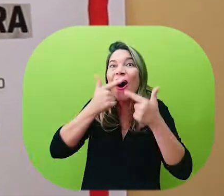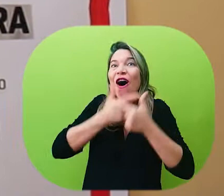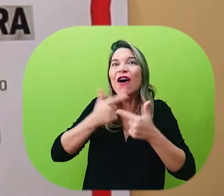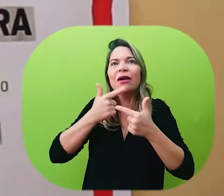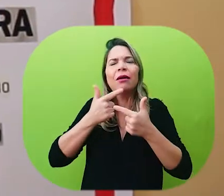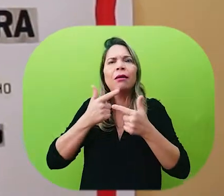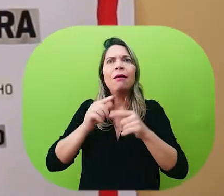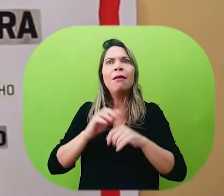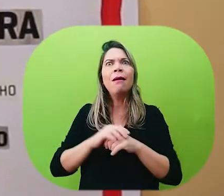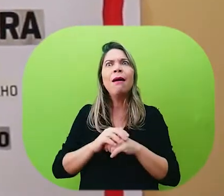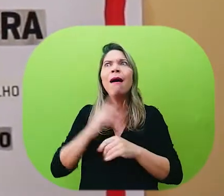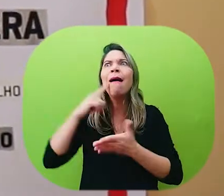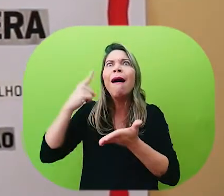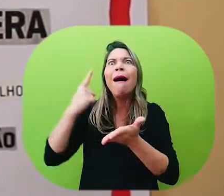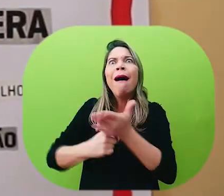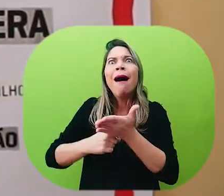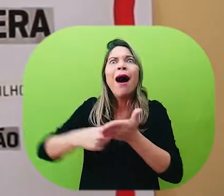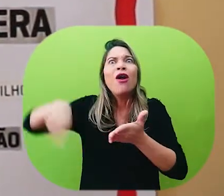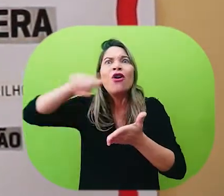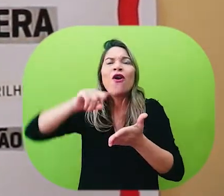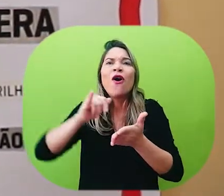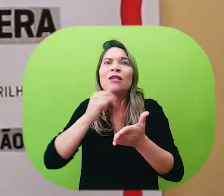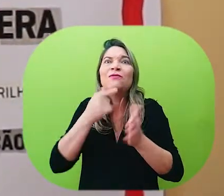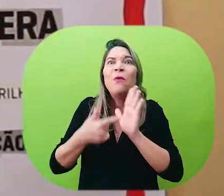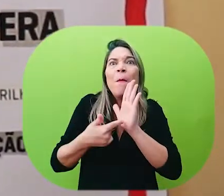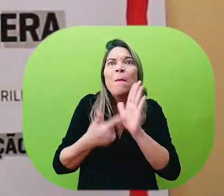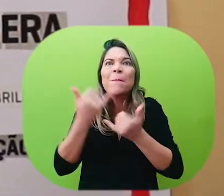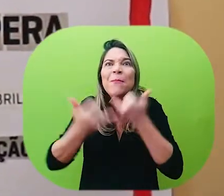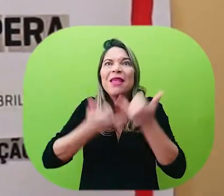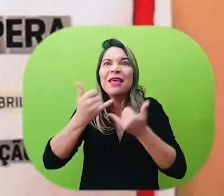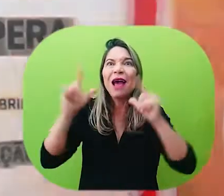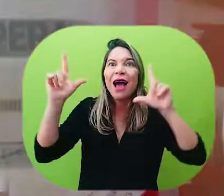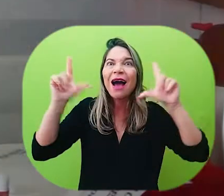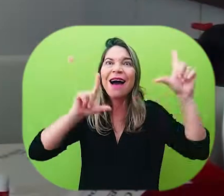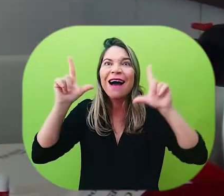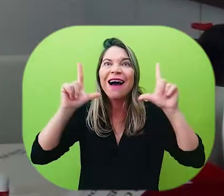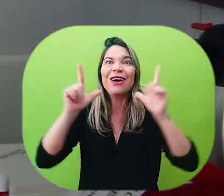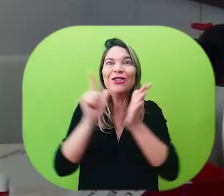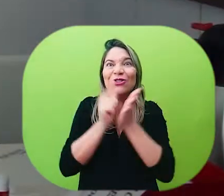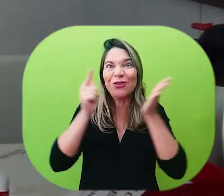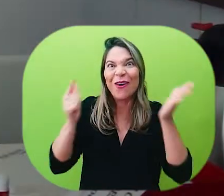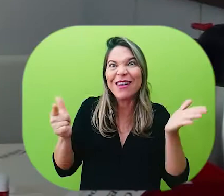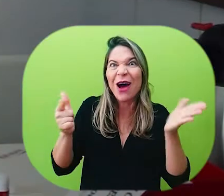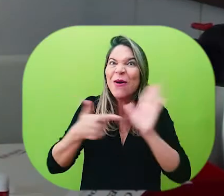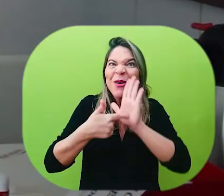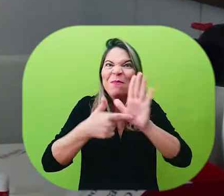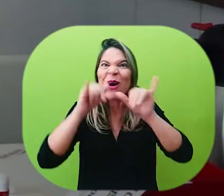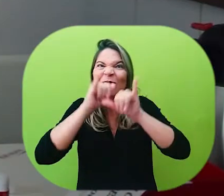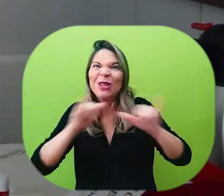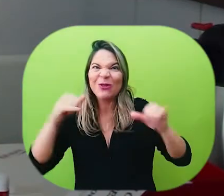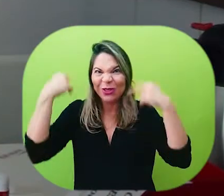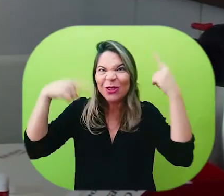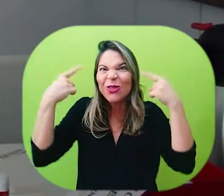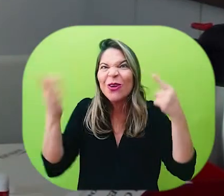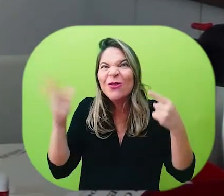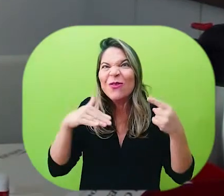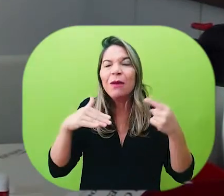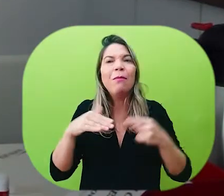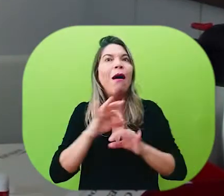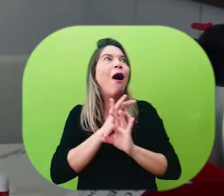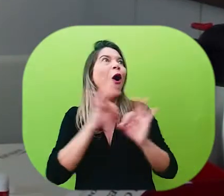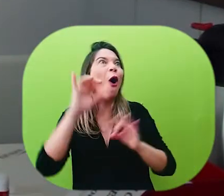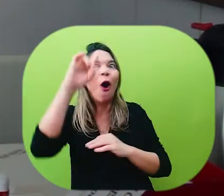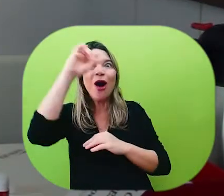divertidas. E se nós fizéssemos um programa de TV com as notícias mais amalucadas que a gente conseguir encontrar?